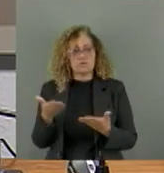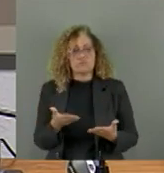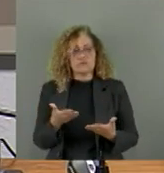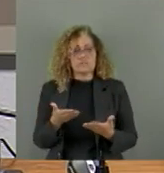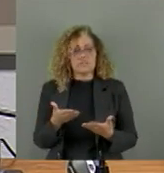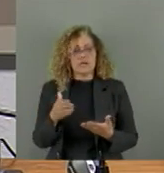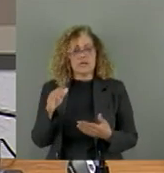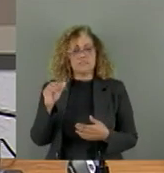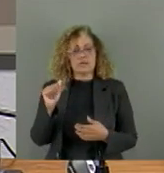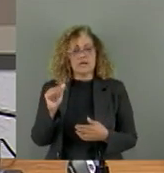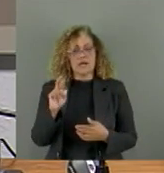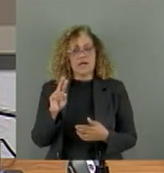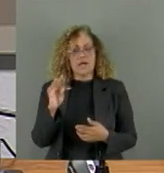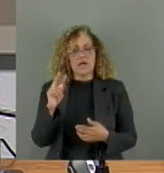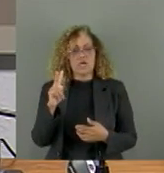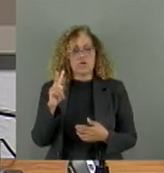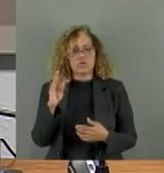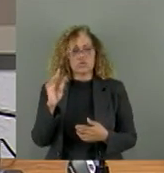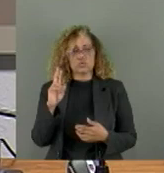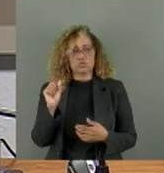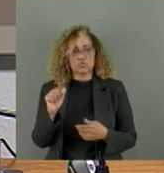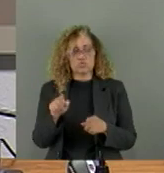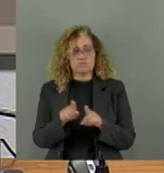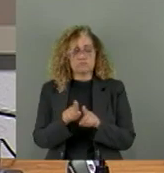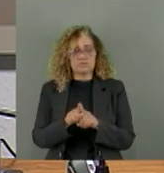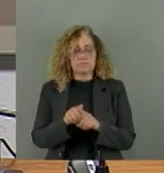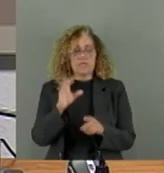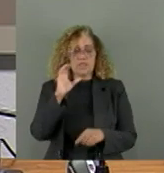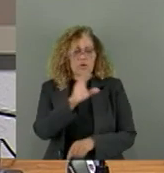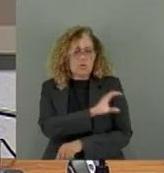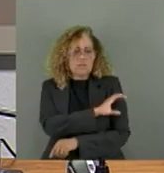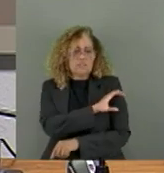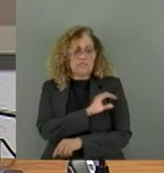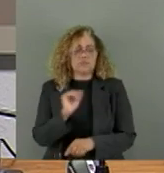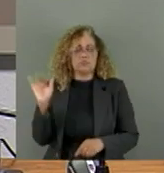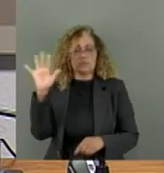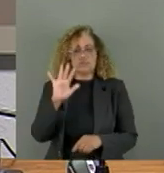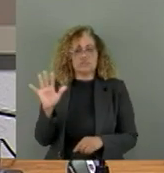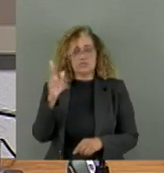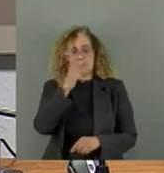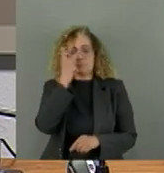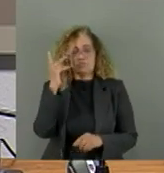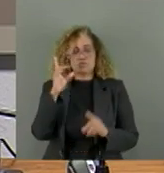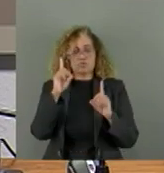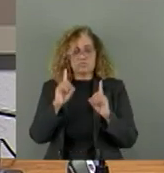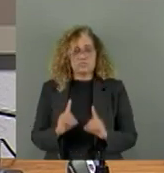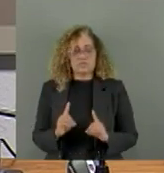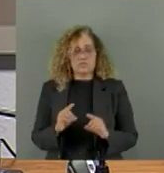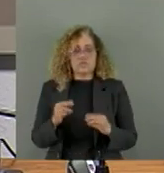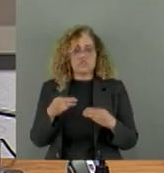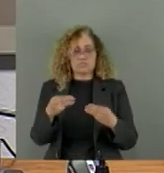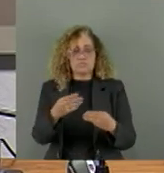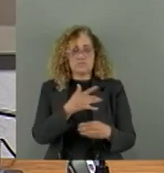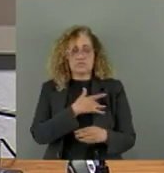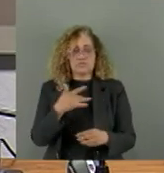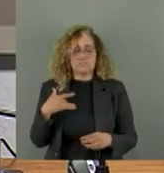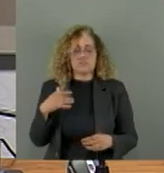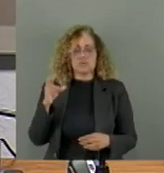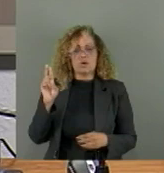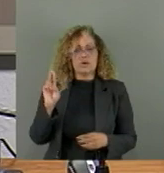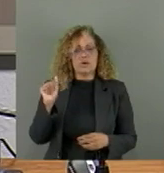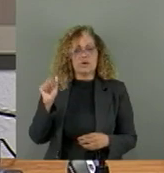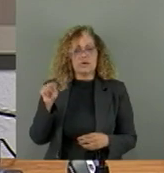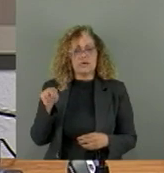senhor Arthur de Almeida Medeiros, coordenador-geral da Saúde da Pessoa com Deficiência, Ministério da Saúde; senhora Ana Paula